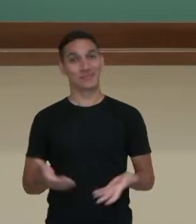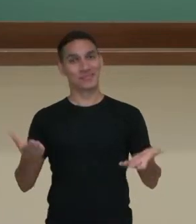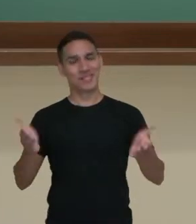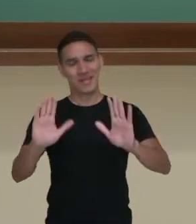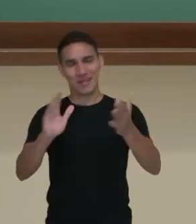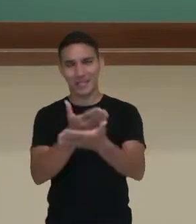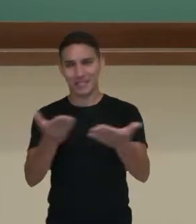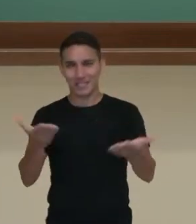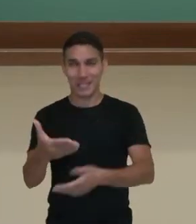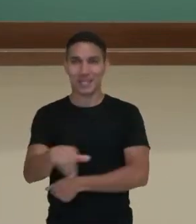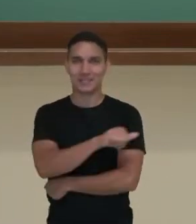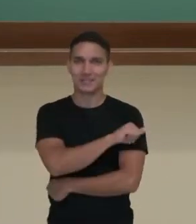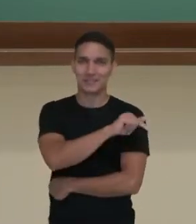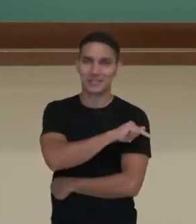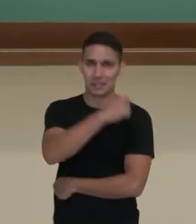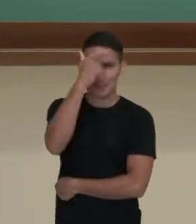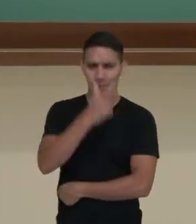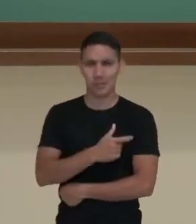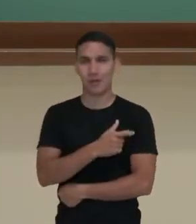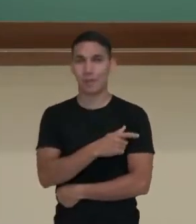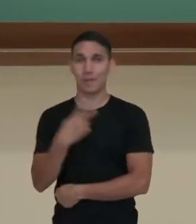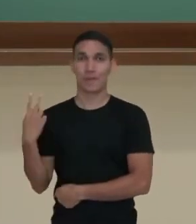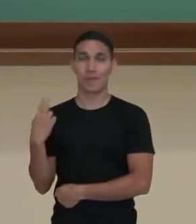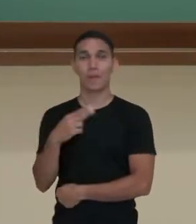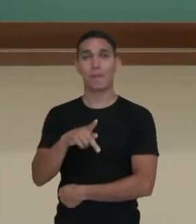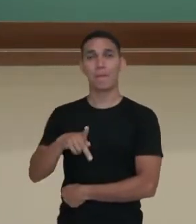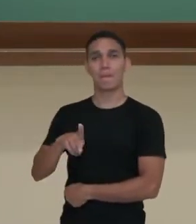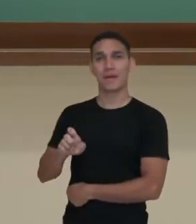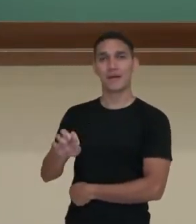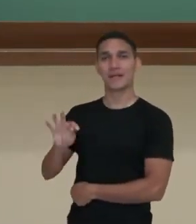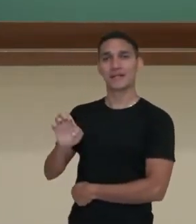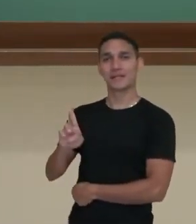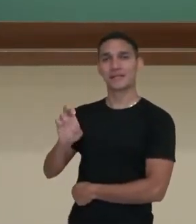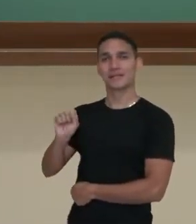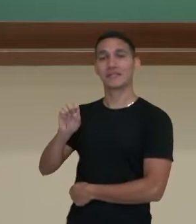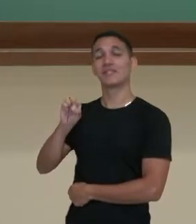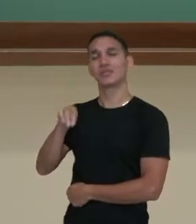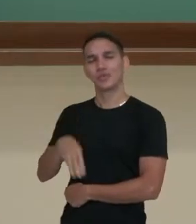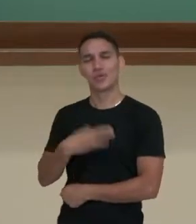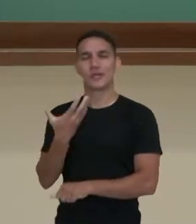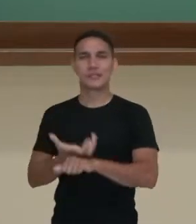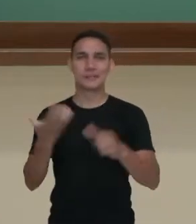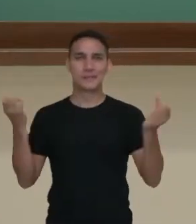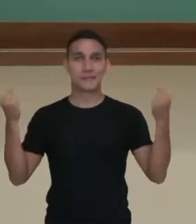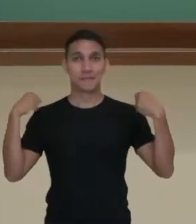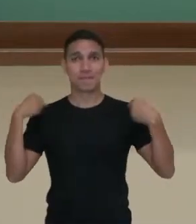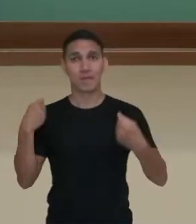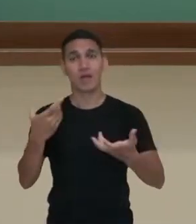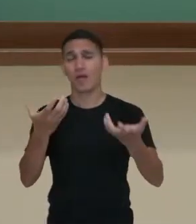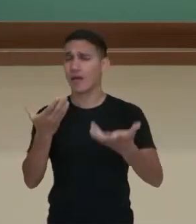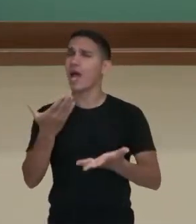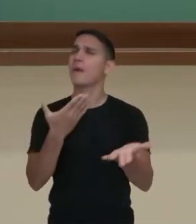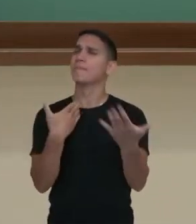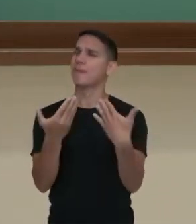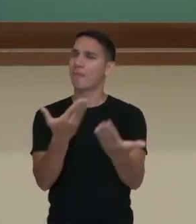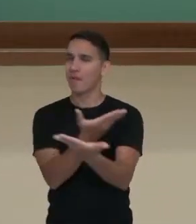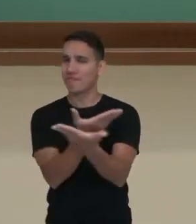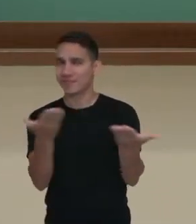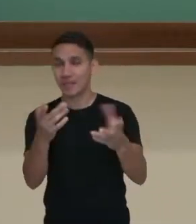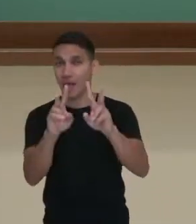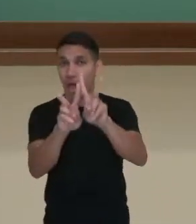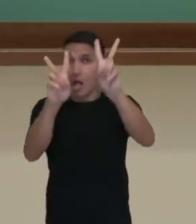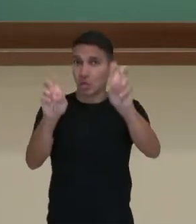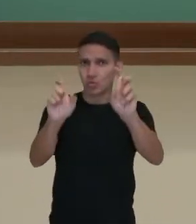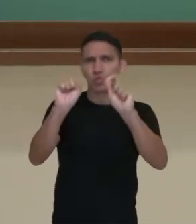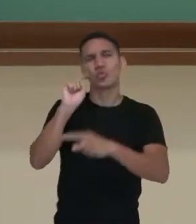Olá, pessoal do 7º ano. Eu sou o professor Peterson, da disciplina de Educação Física, e quero conversar com vocês